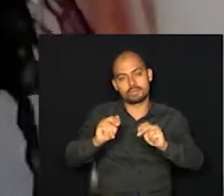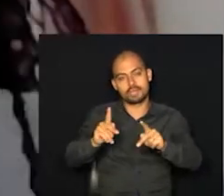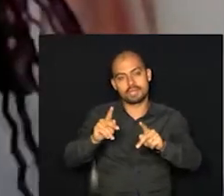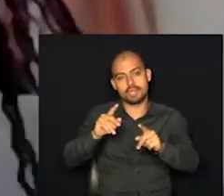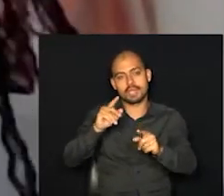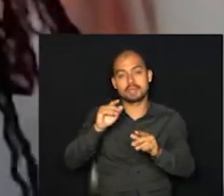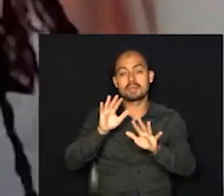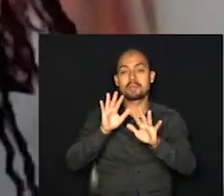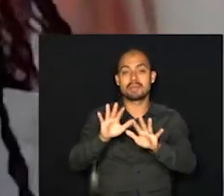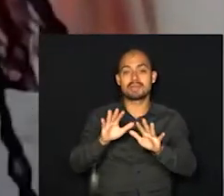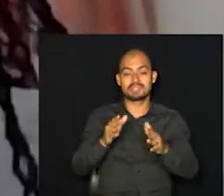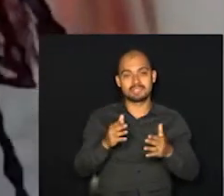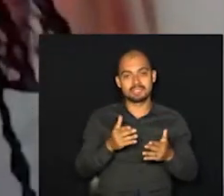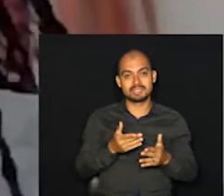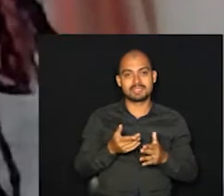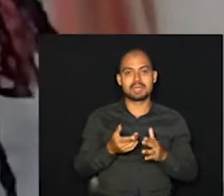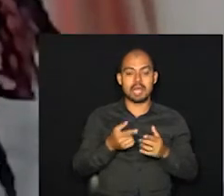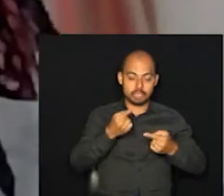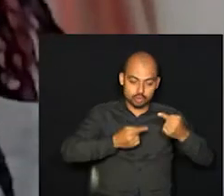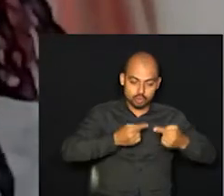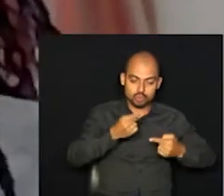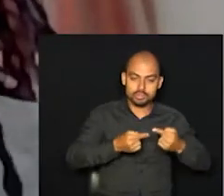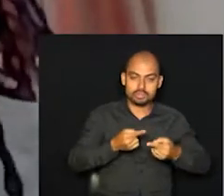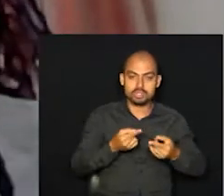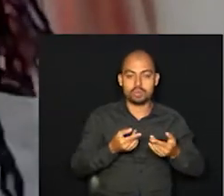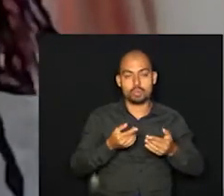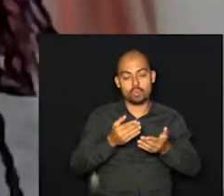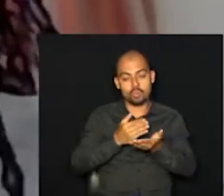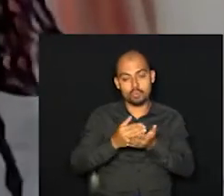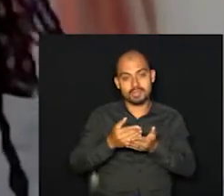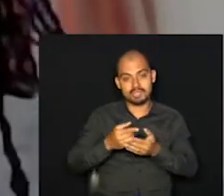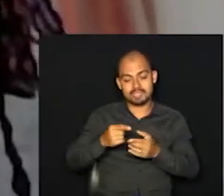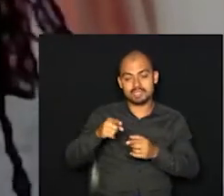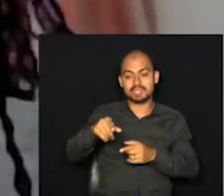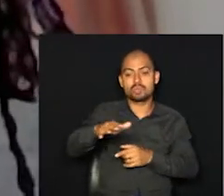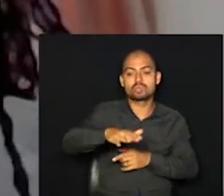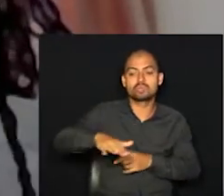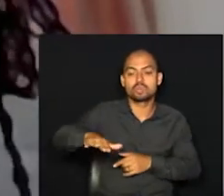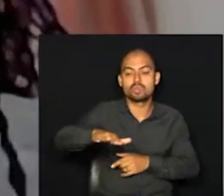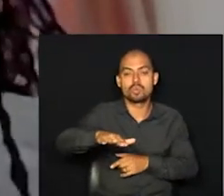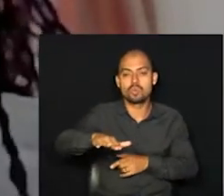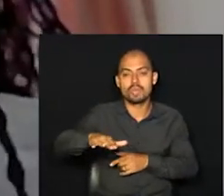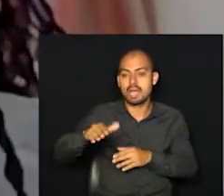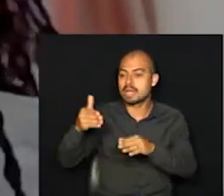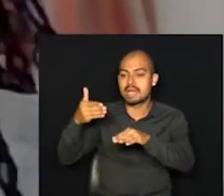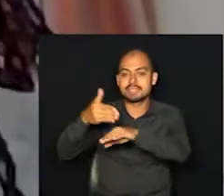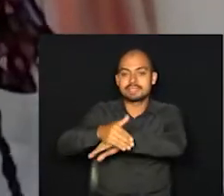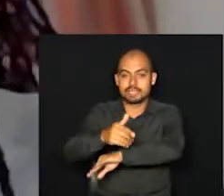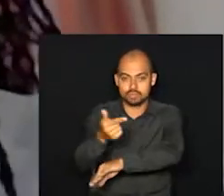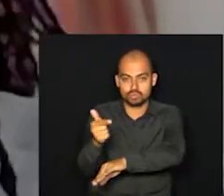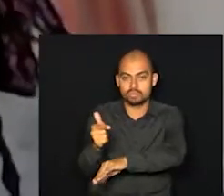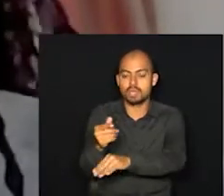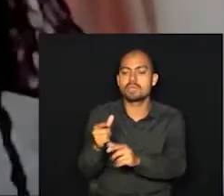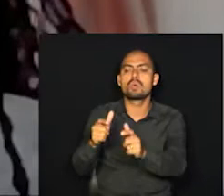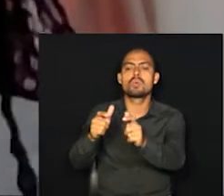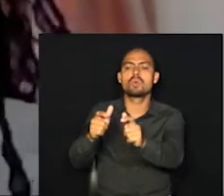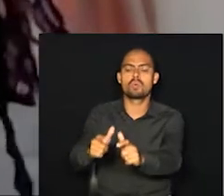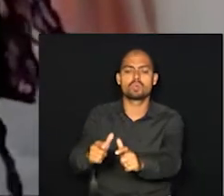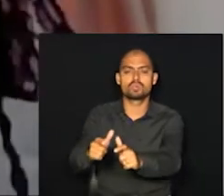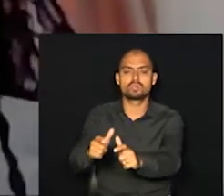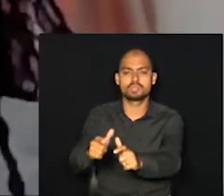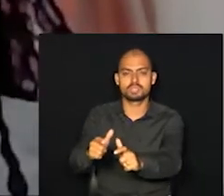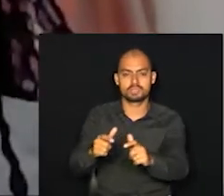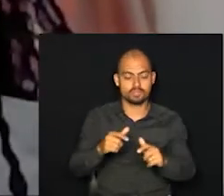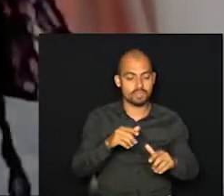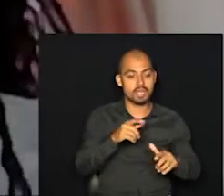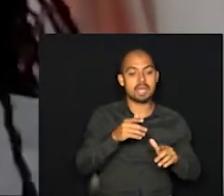a partir do momento que a discussão seja feita de lá para cá, quais são os lugares aonde que estão realmente sendo atingidos as redes